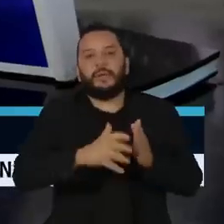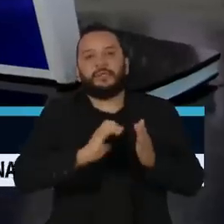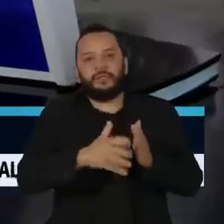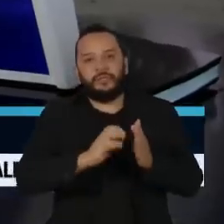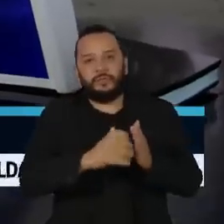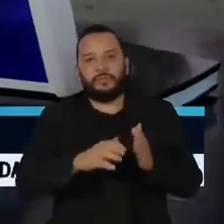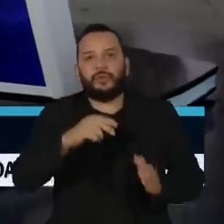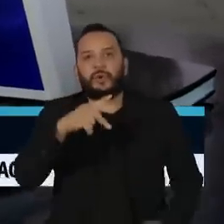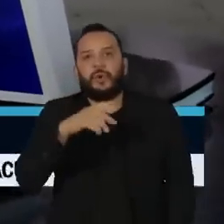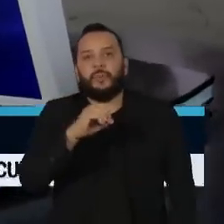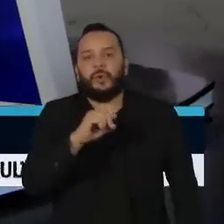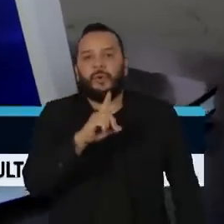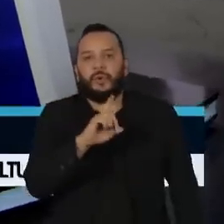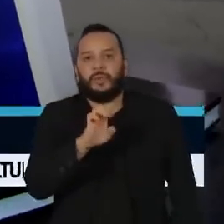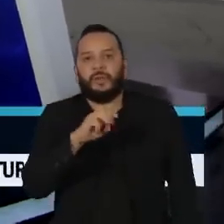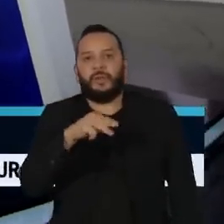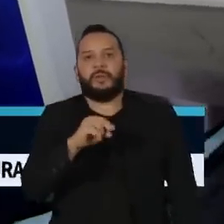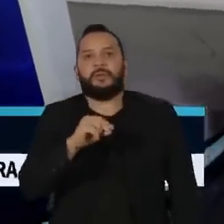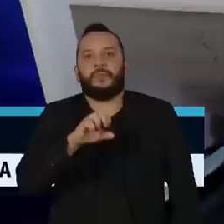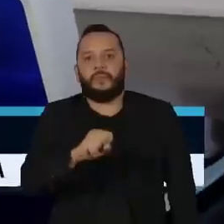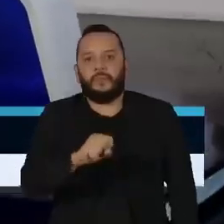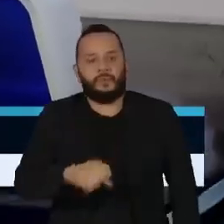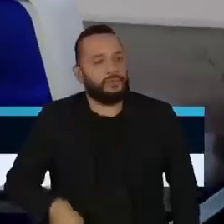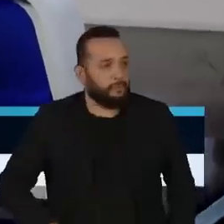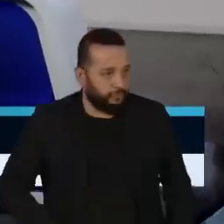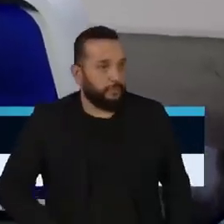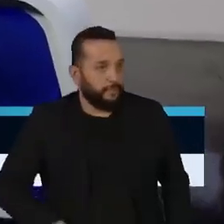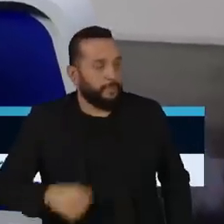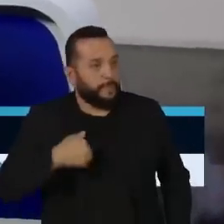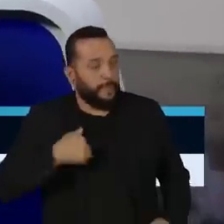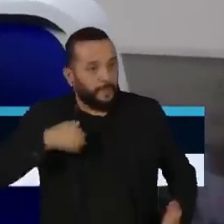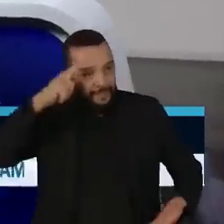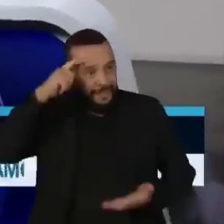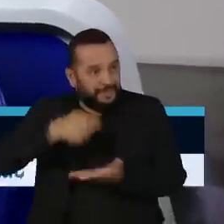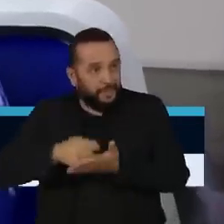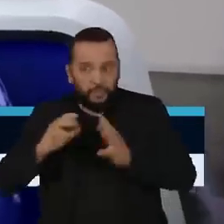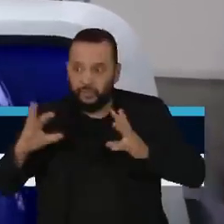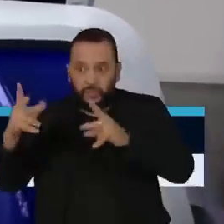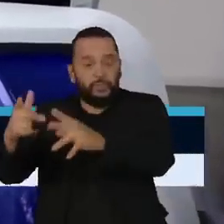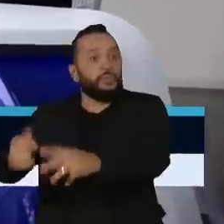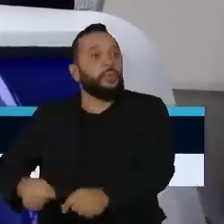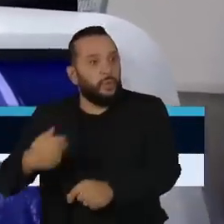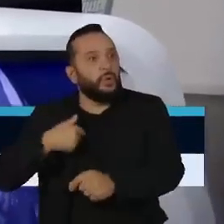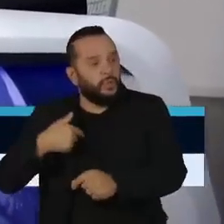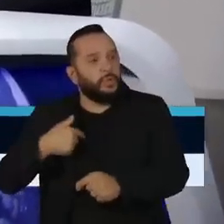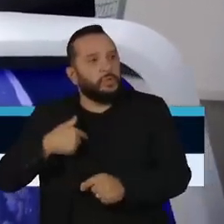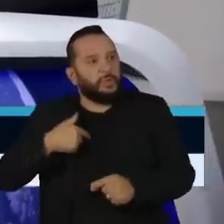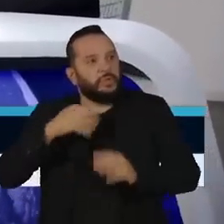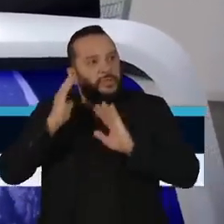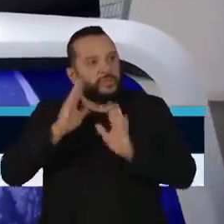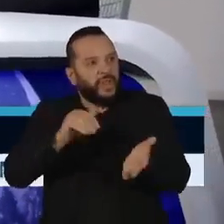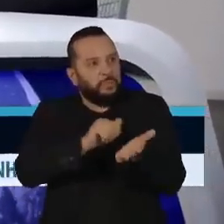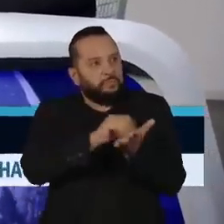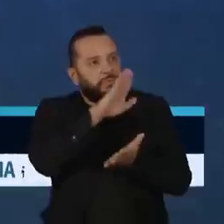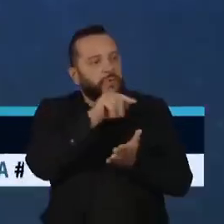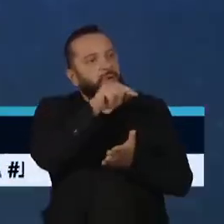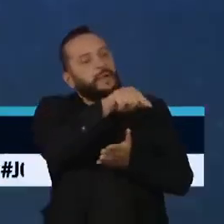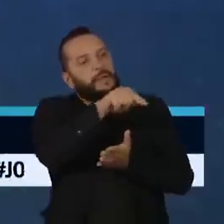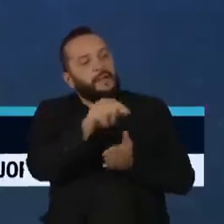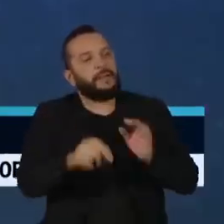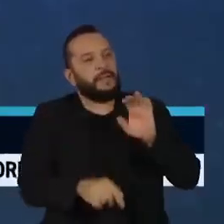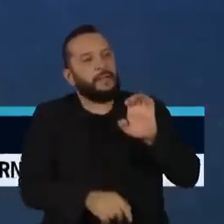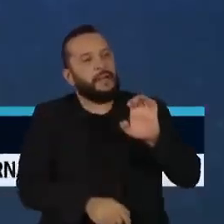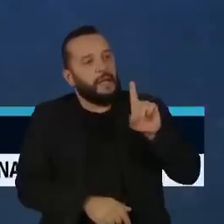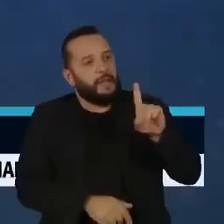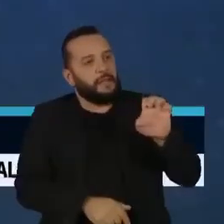é o fato de ser uma decisão unânime surpreendeu o que que a gente pode esperar para daleneon daqui para frente se realmente